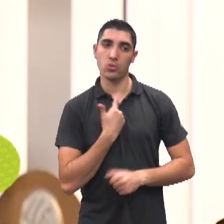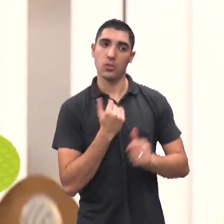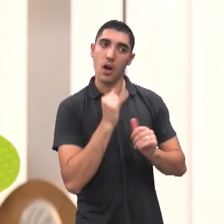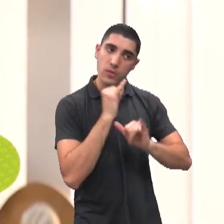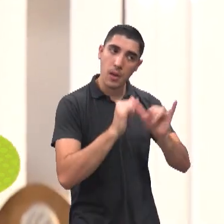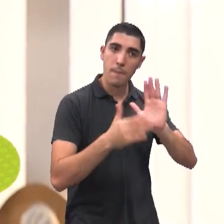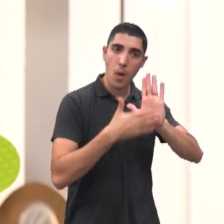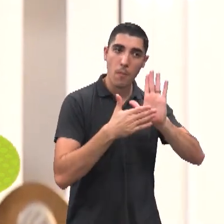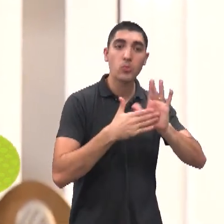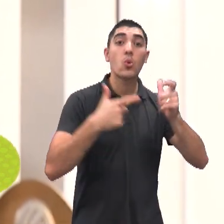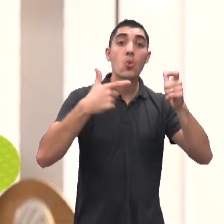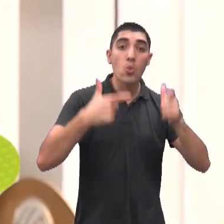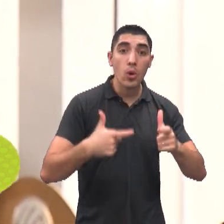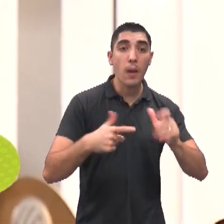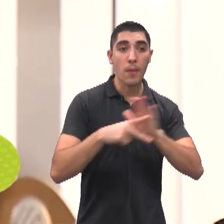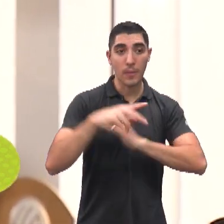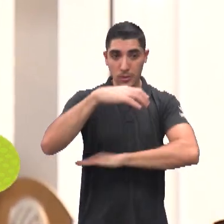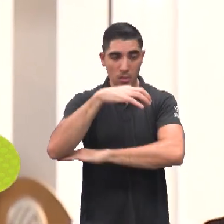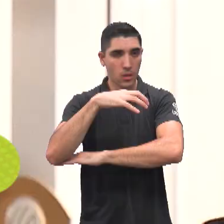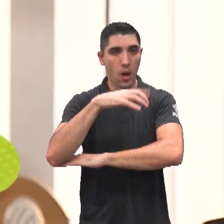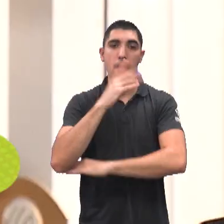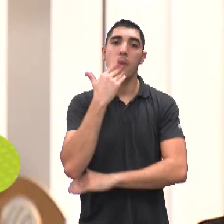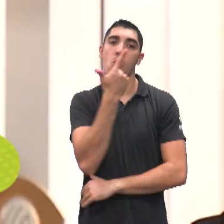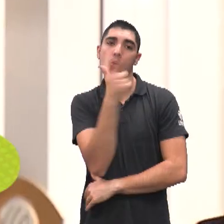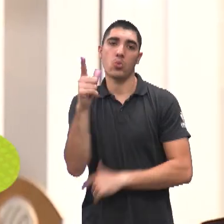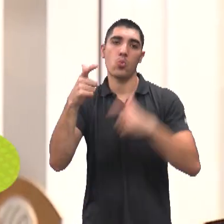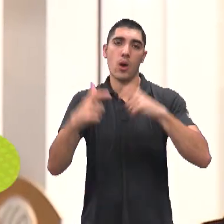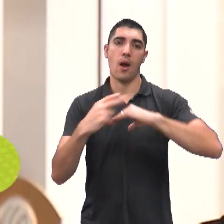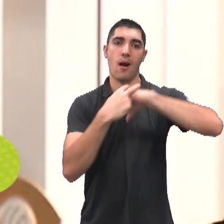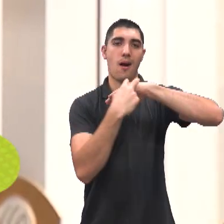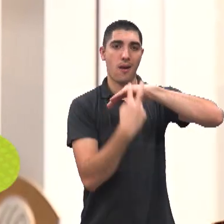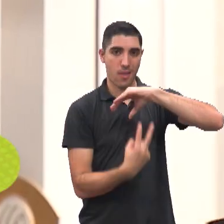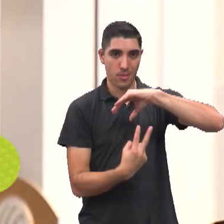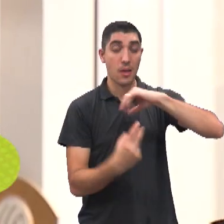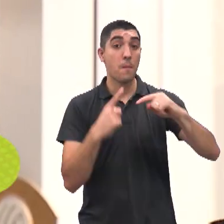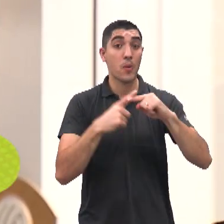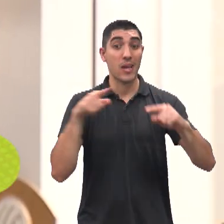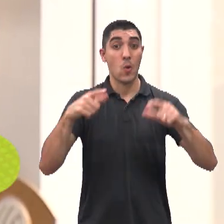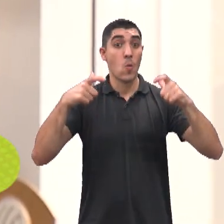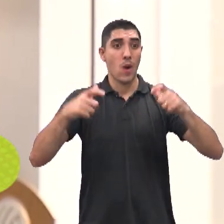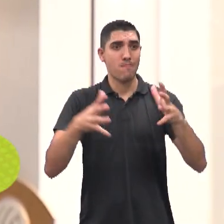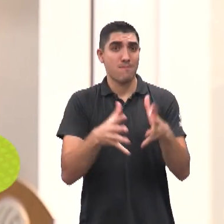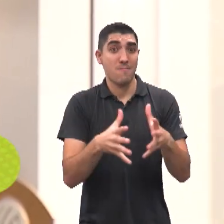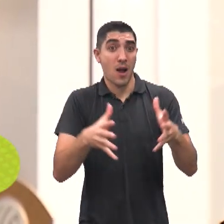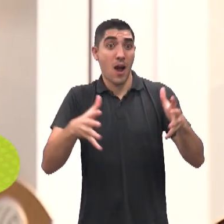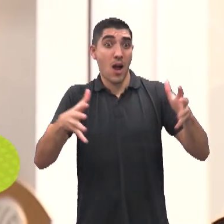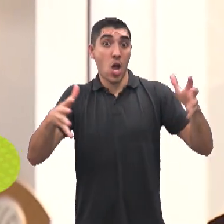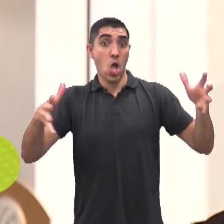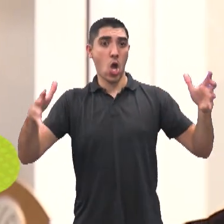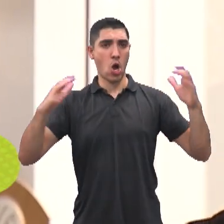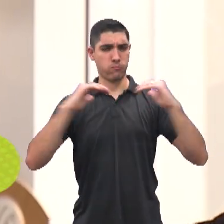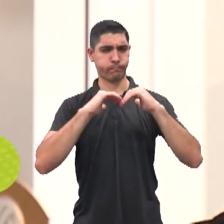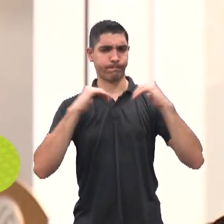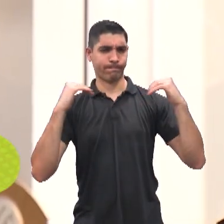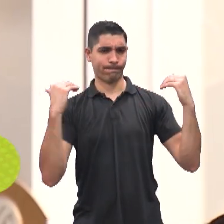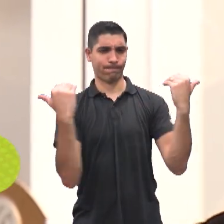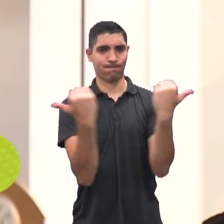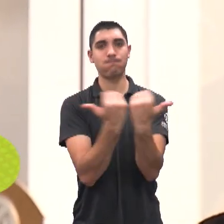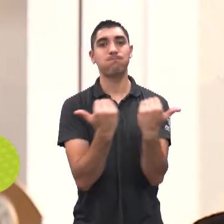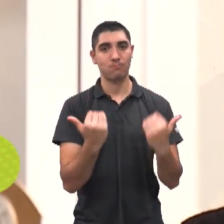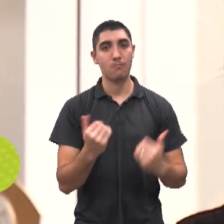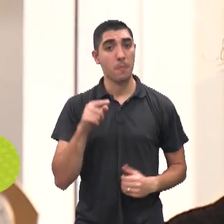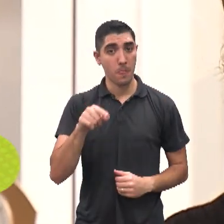seja feita não no Teatrão, e sim na Arena, para a gente poder fazer com esse palco, que é um palco não só do Brasil, como é um